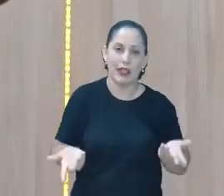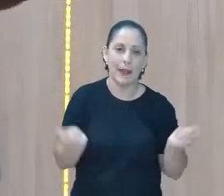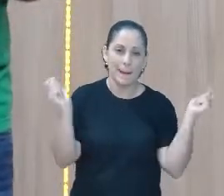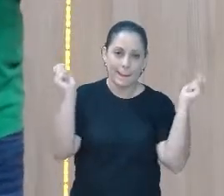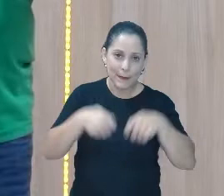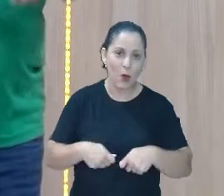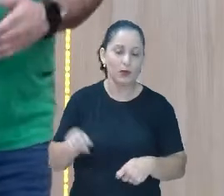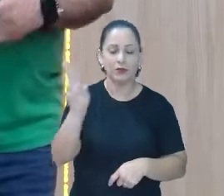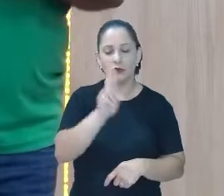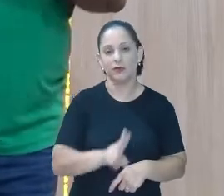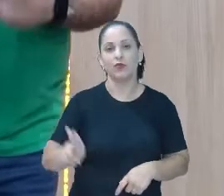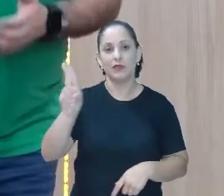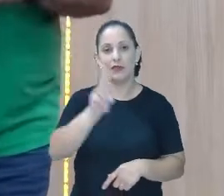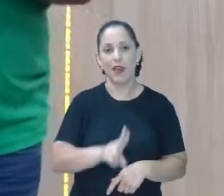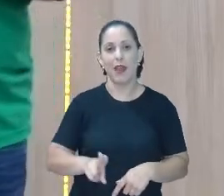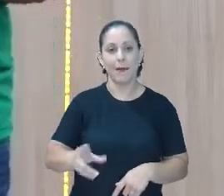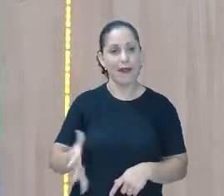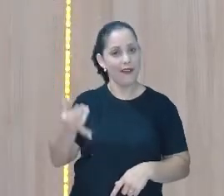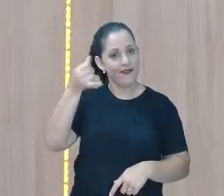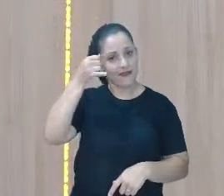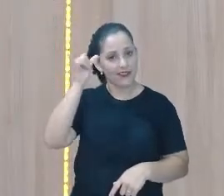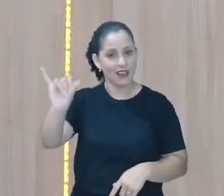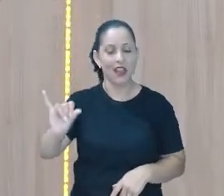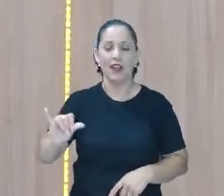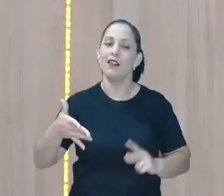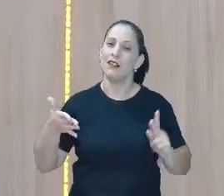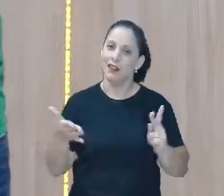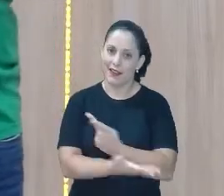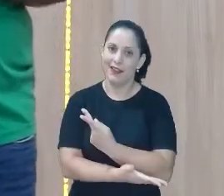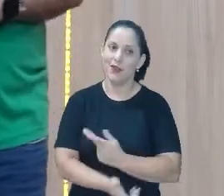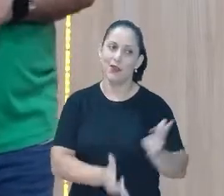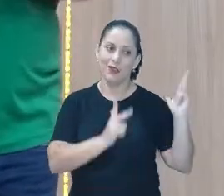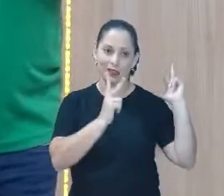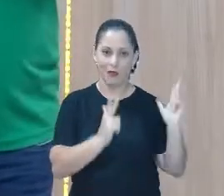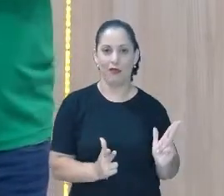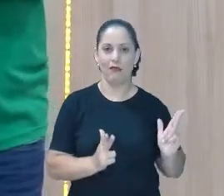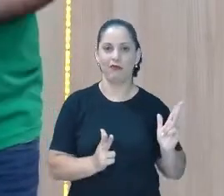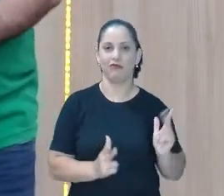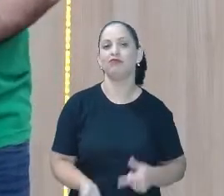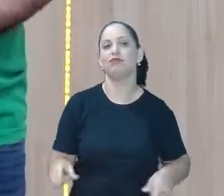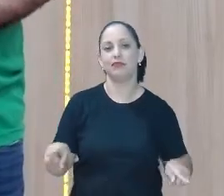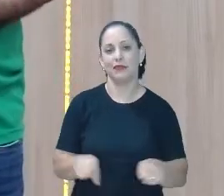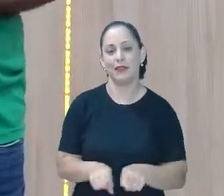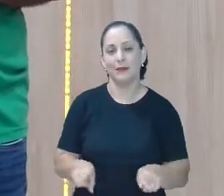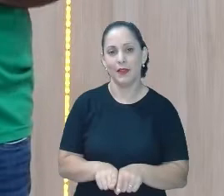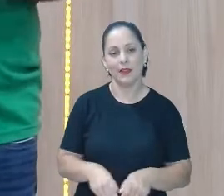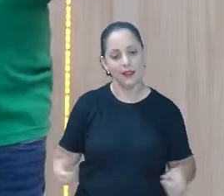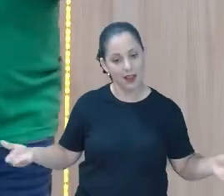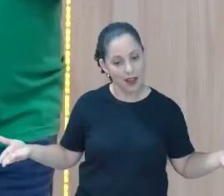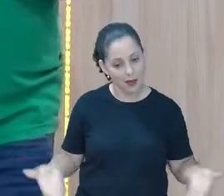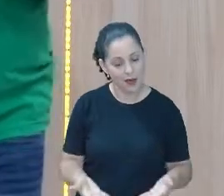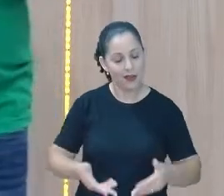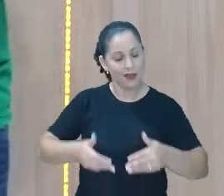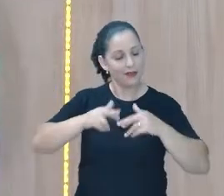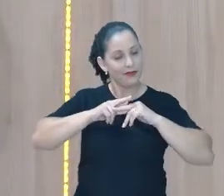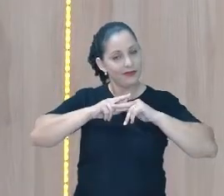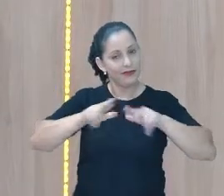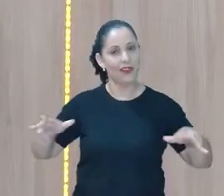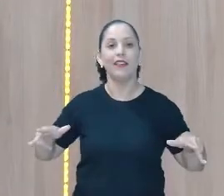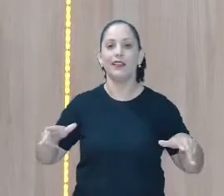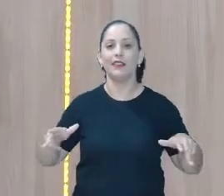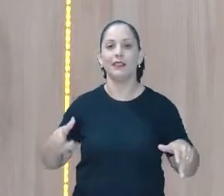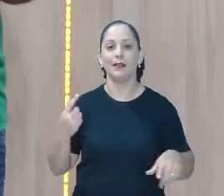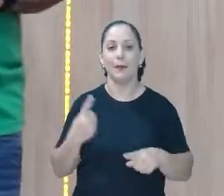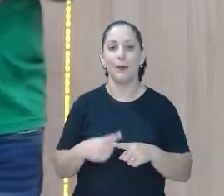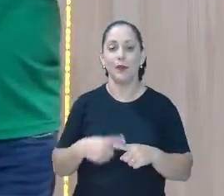aquilo ali para evitar de cometer os mesmos erros no presente, né? Então, a história se preocupa